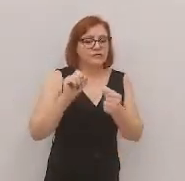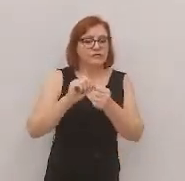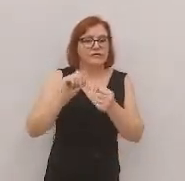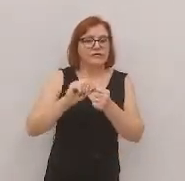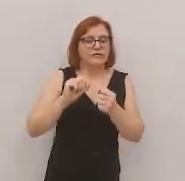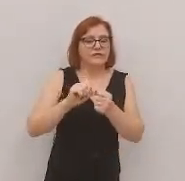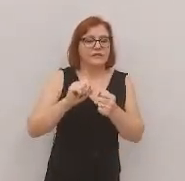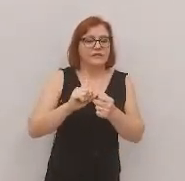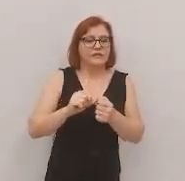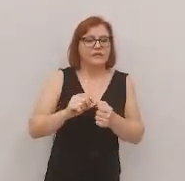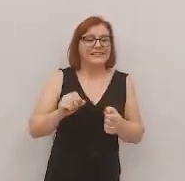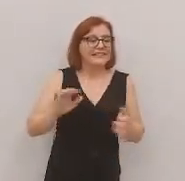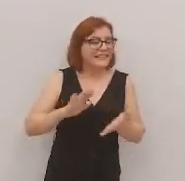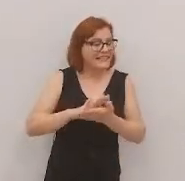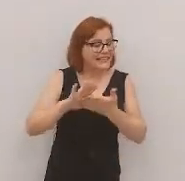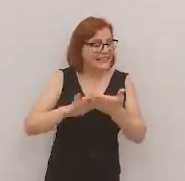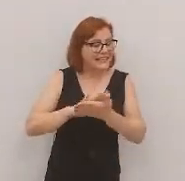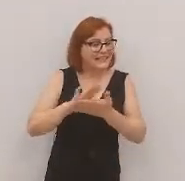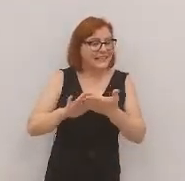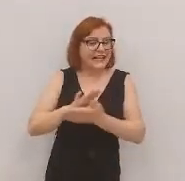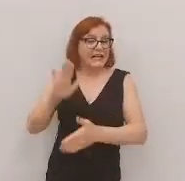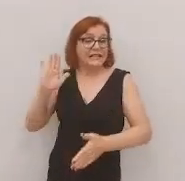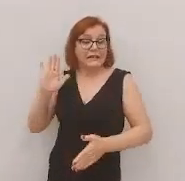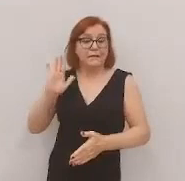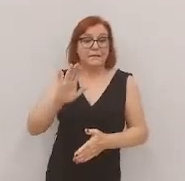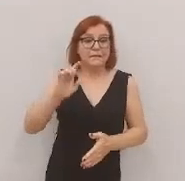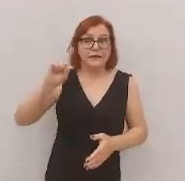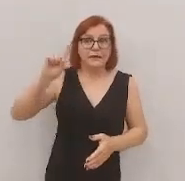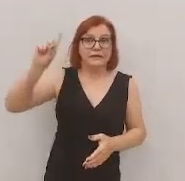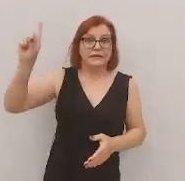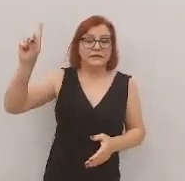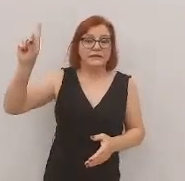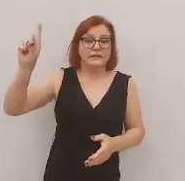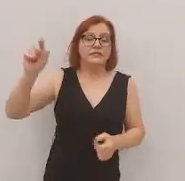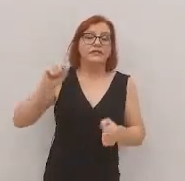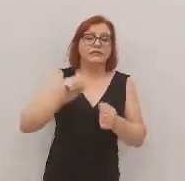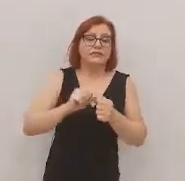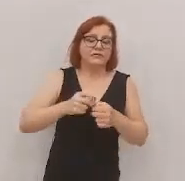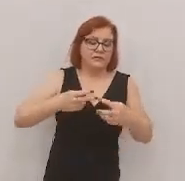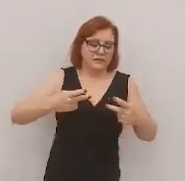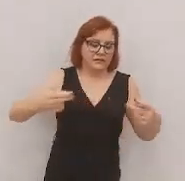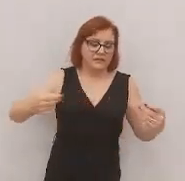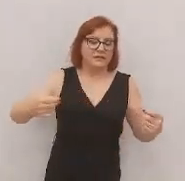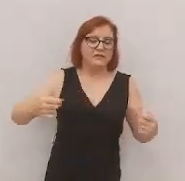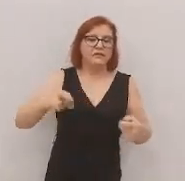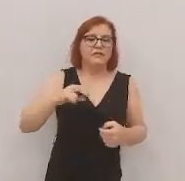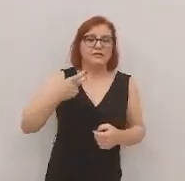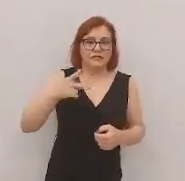impedimento que possa barrar a Deus de fazer as suas coisas. Amém.